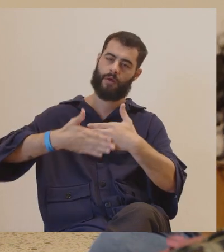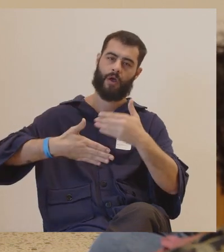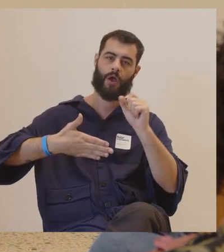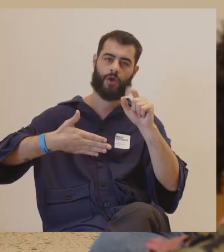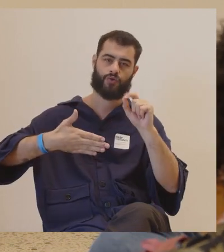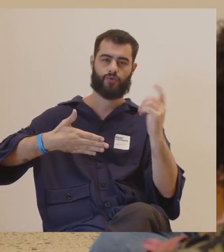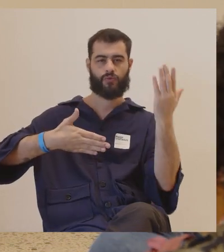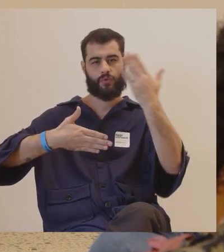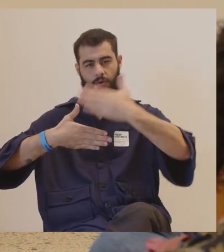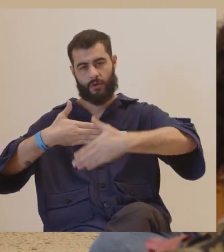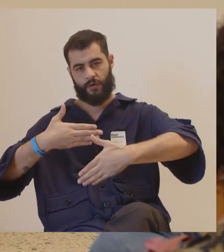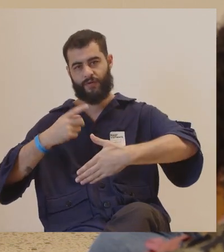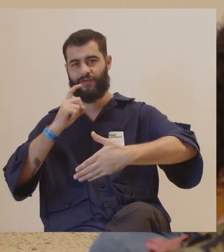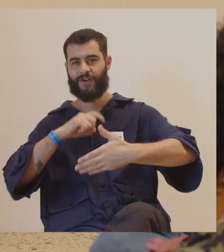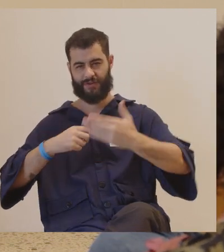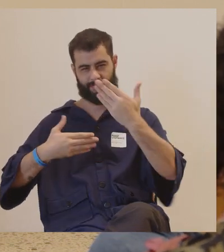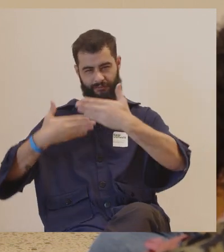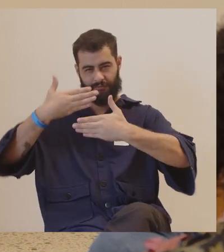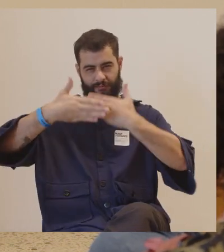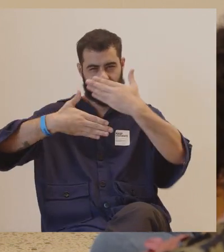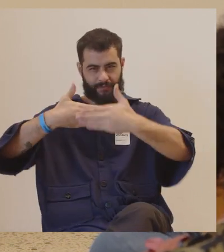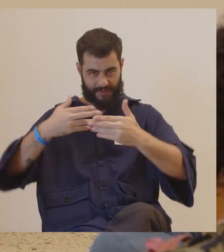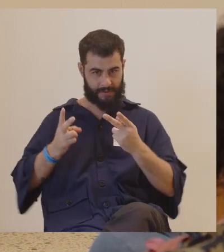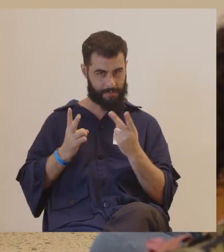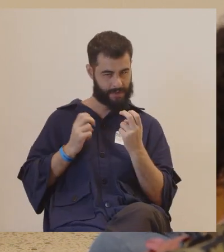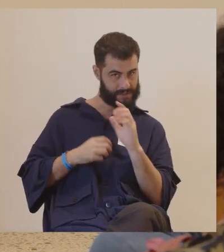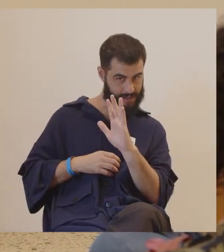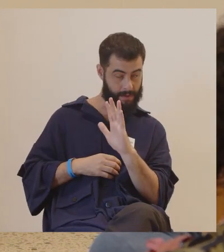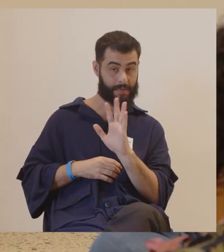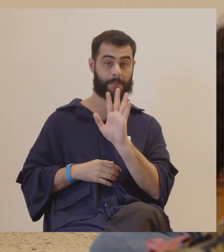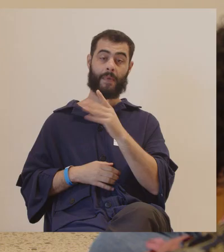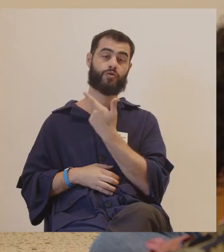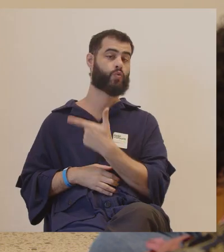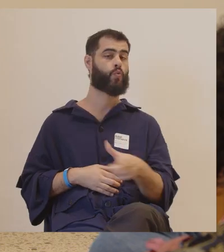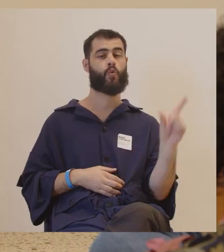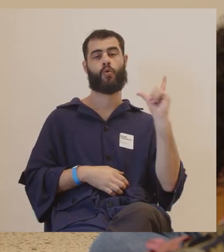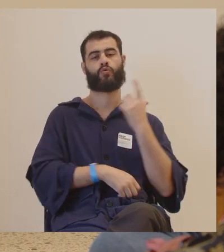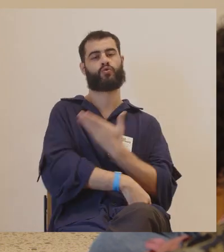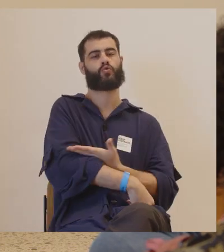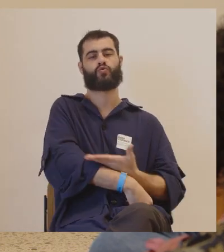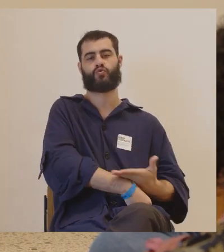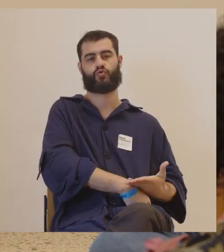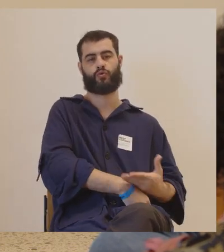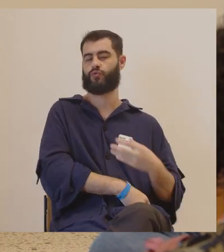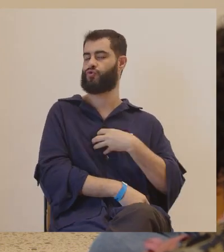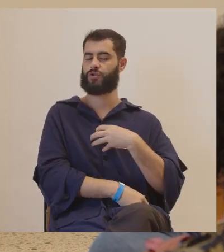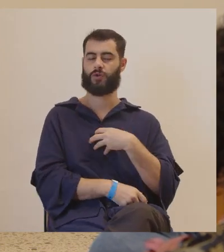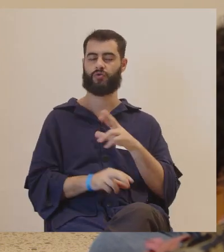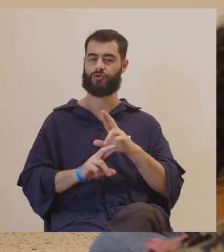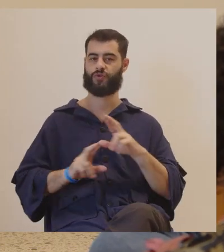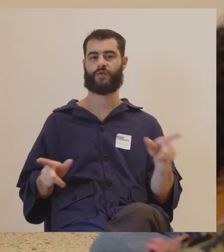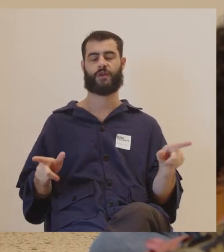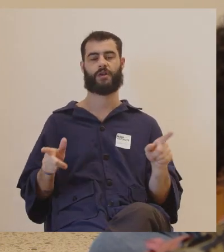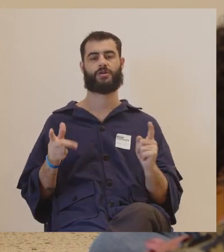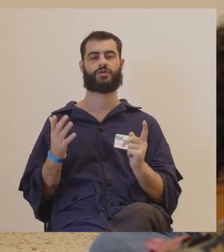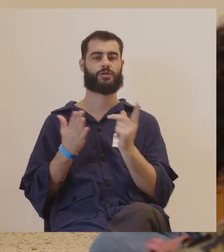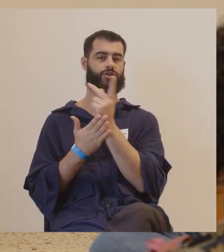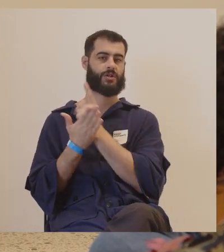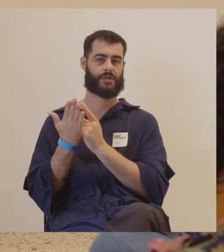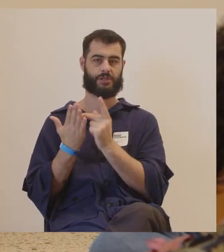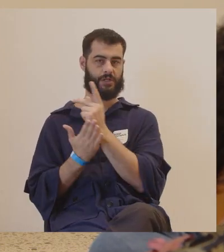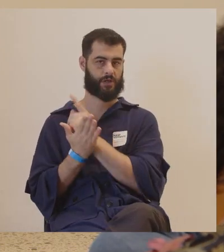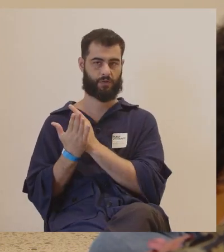mas ele voltou, digamos assim, a uma outra prática, um outro procedimento de pintura que não é o que a gente